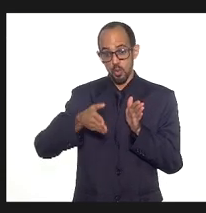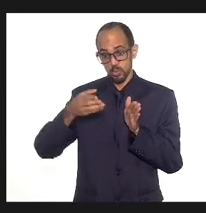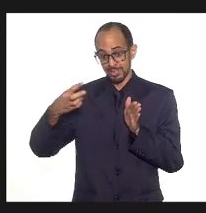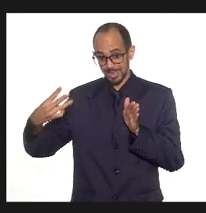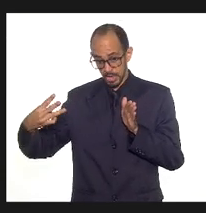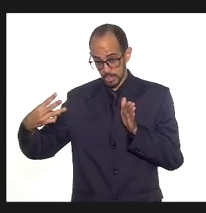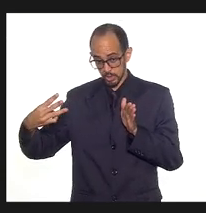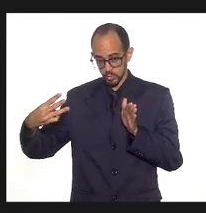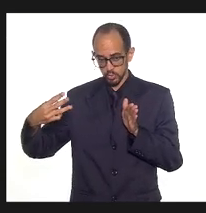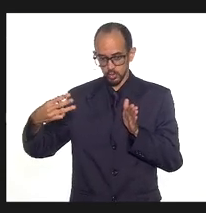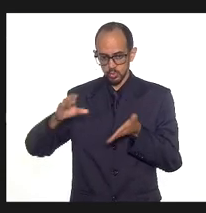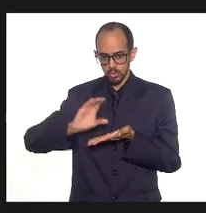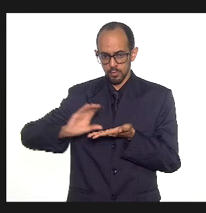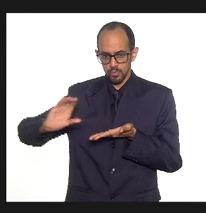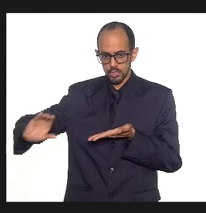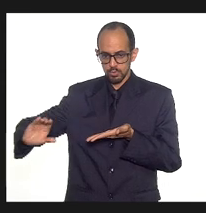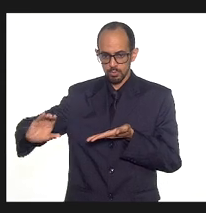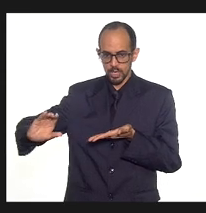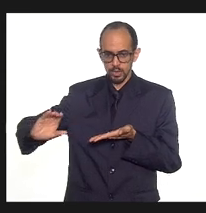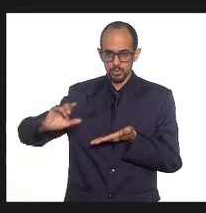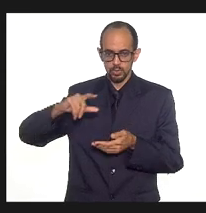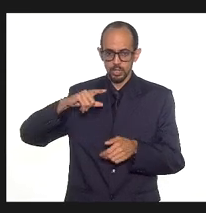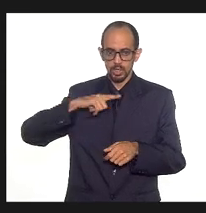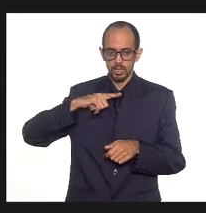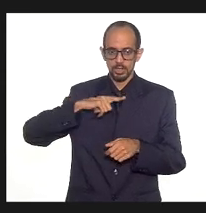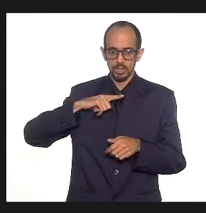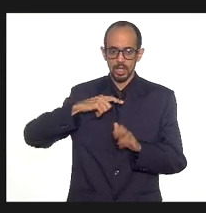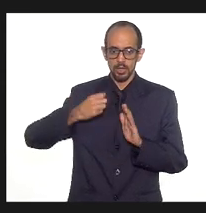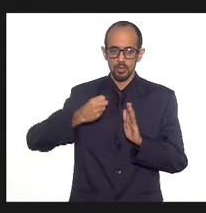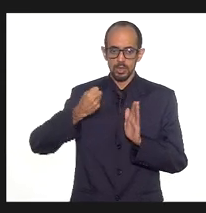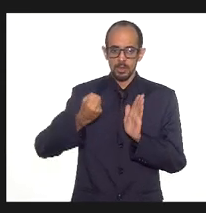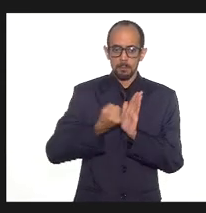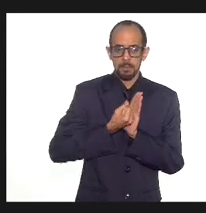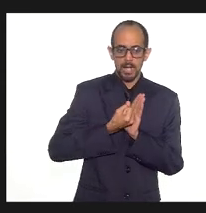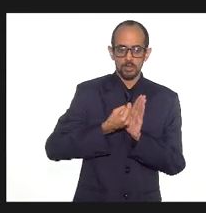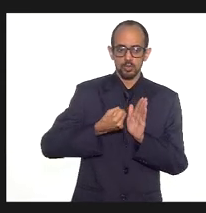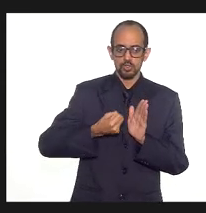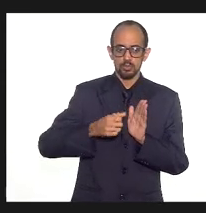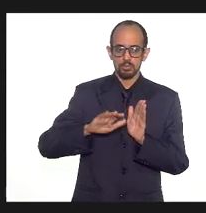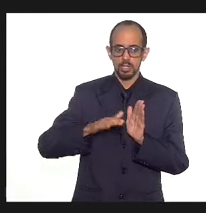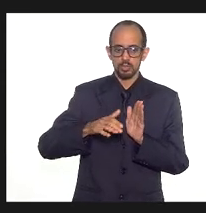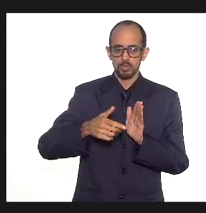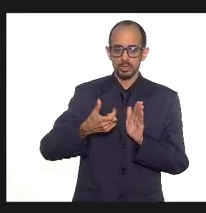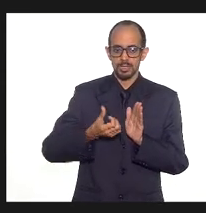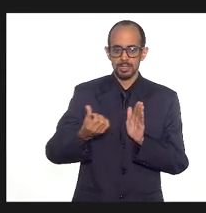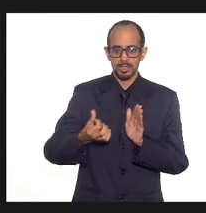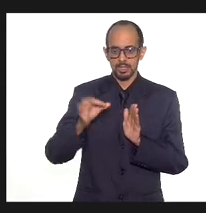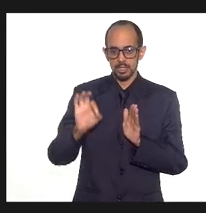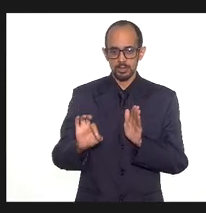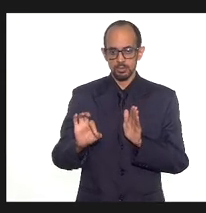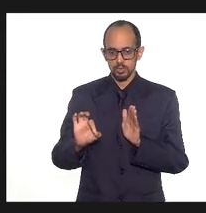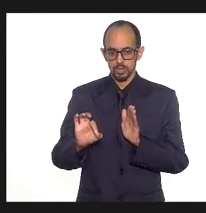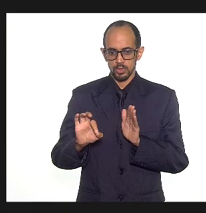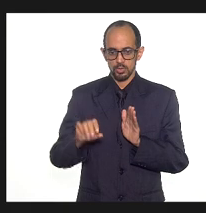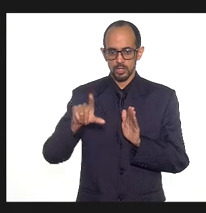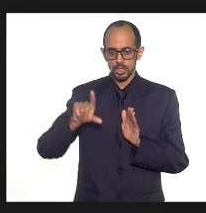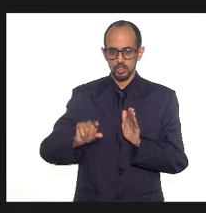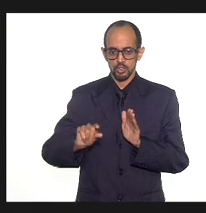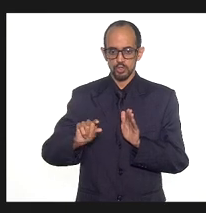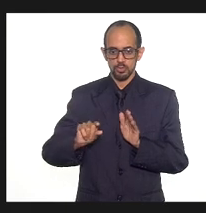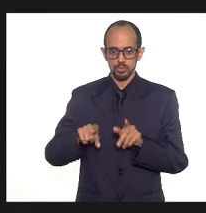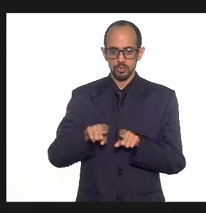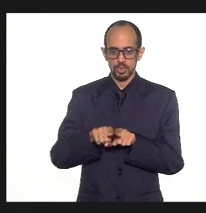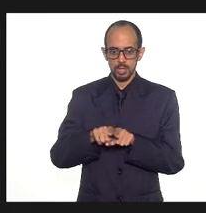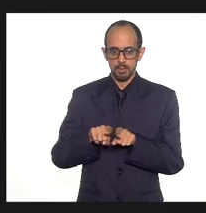impacta 2/3 da indústria nacional relativa a petróleo e gás. Ele diminui a competitividade dos fornecedores que são